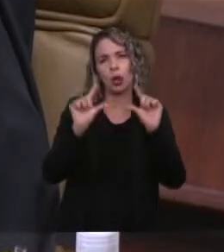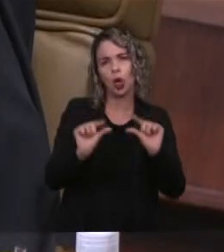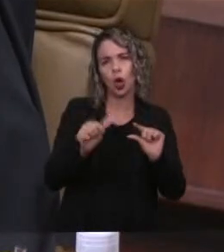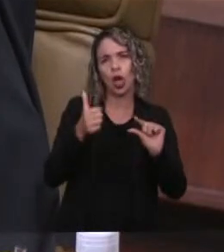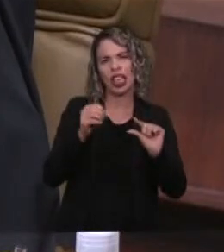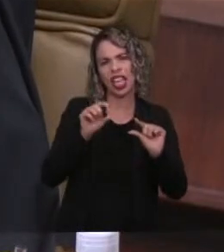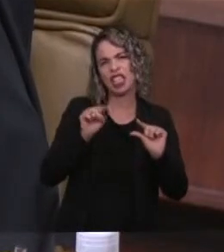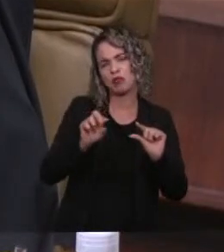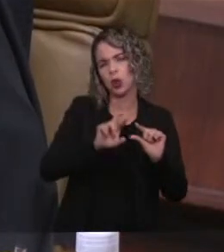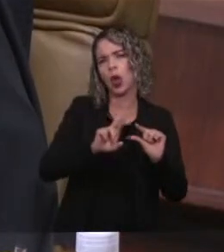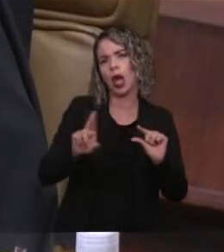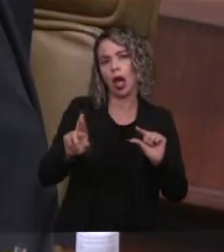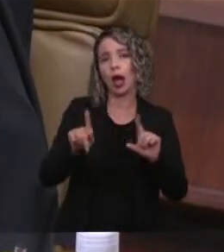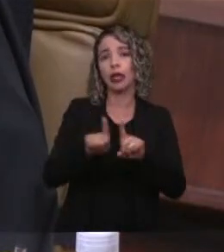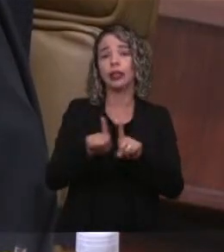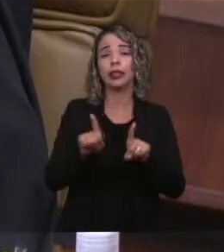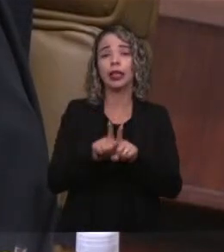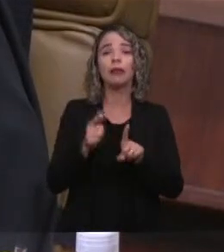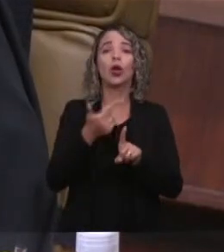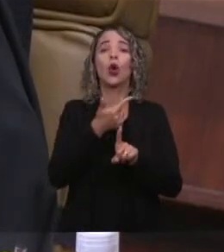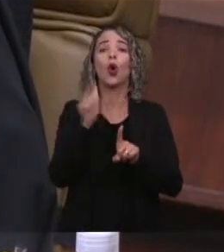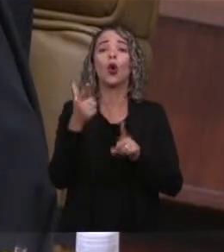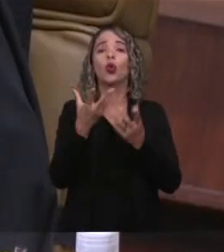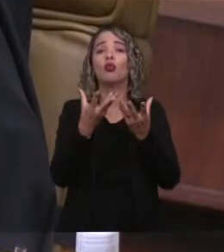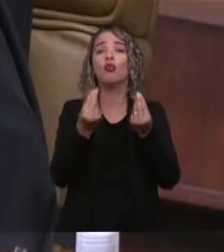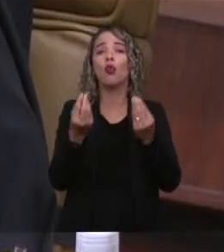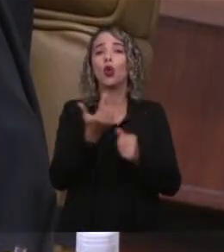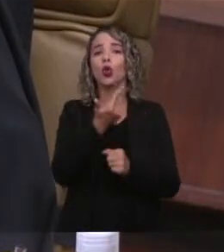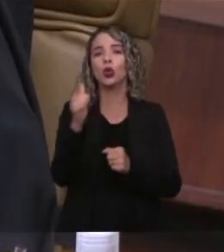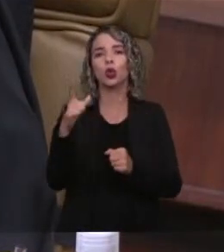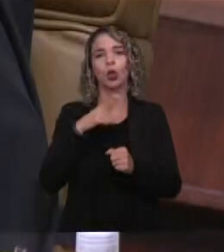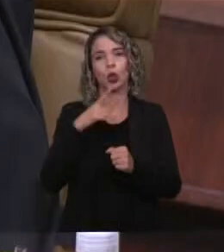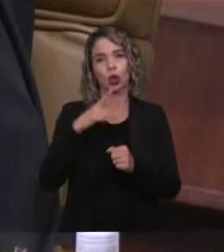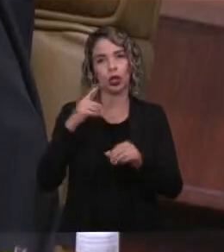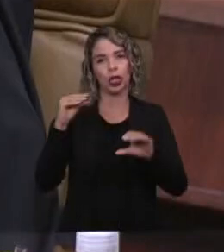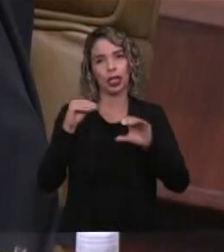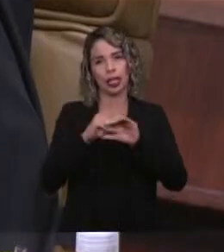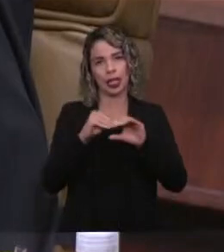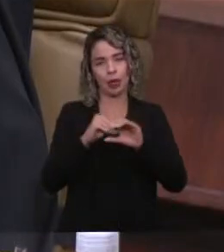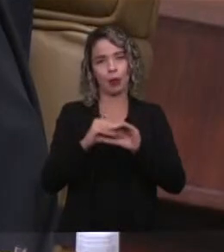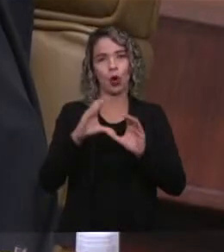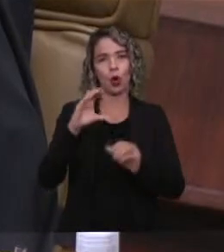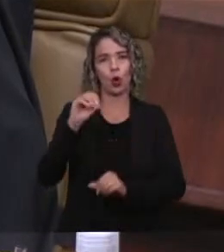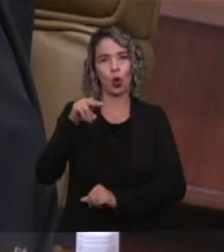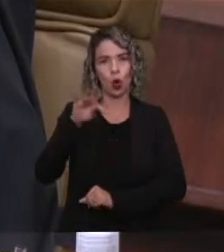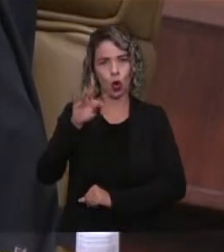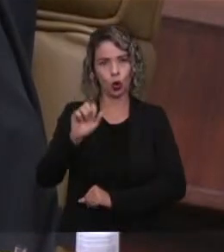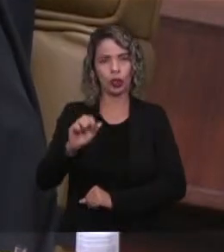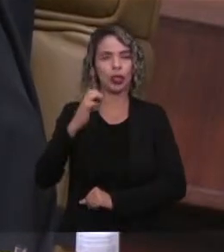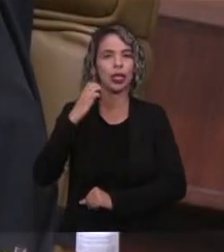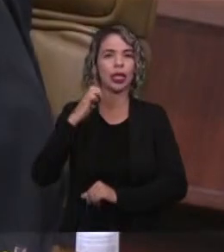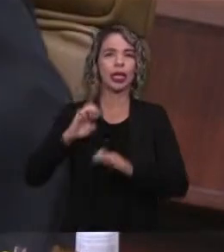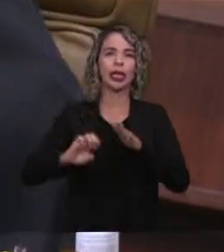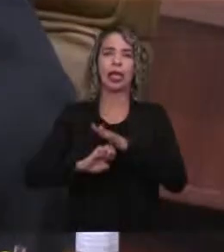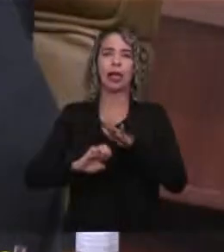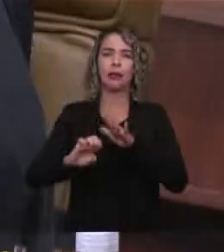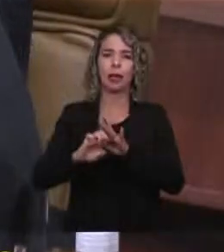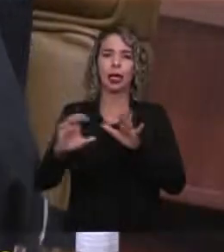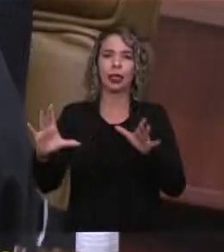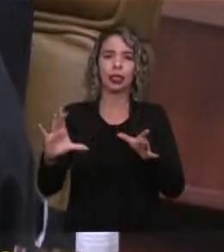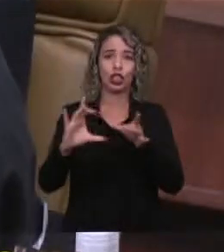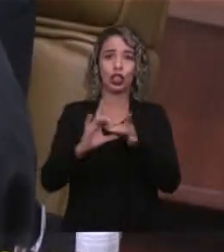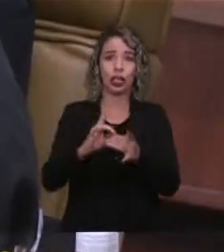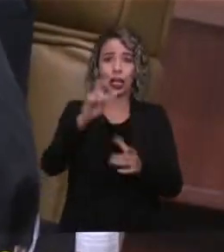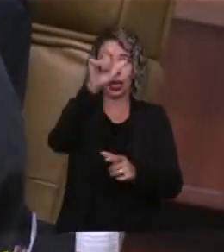menores que 10 mil reais e as dezenas de depósitos realizados nas contas das empresas ligadas